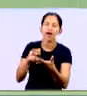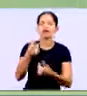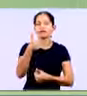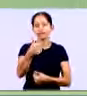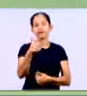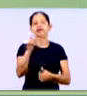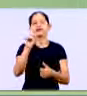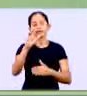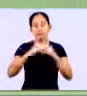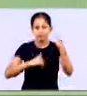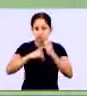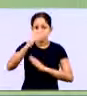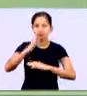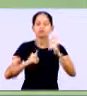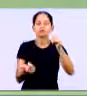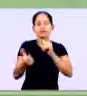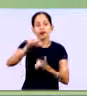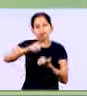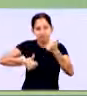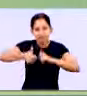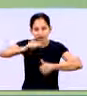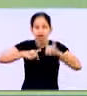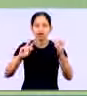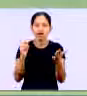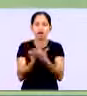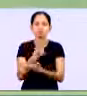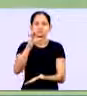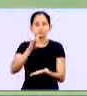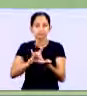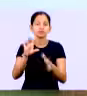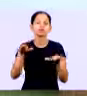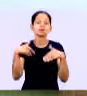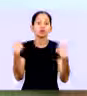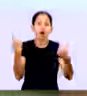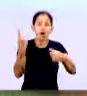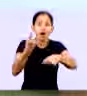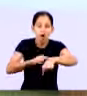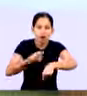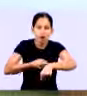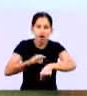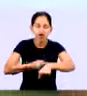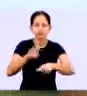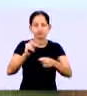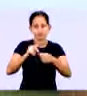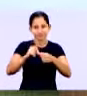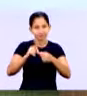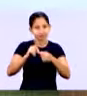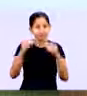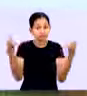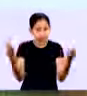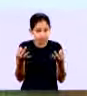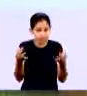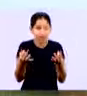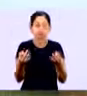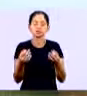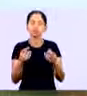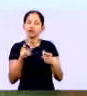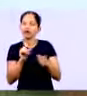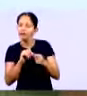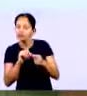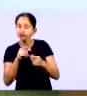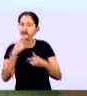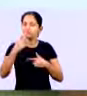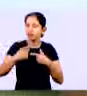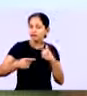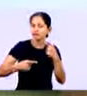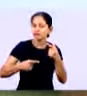é analisar aquilo que está efetivamente acontecendo. Na hora de executar o planejamento financeiro, na hora de fazer um planejamento, aí eu